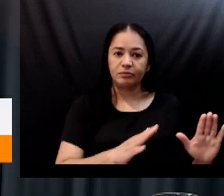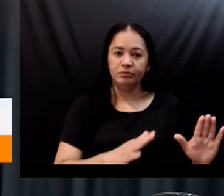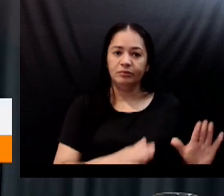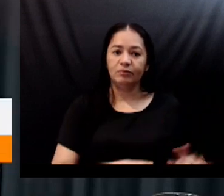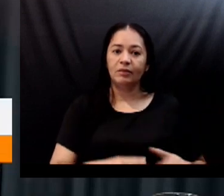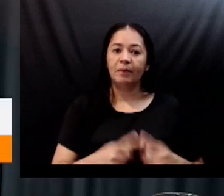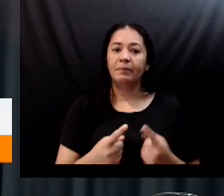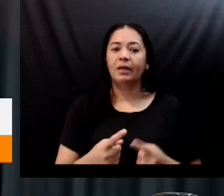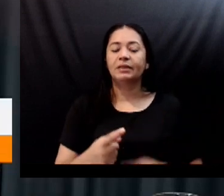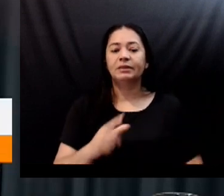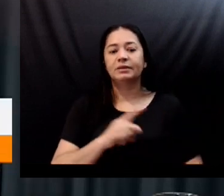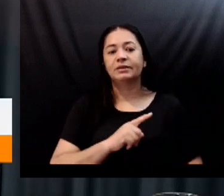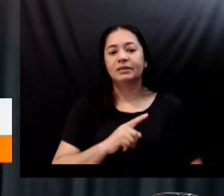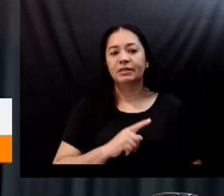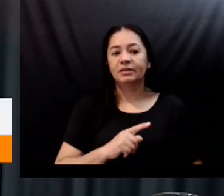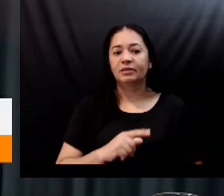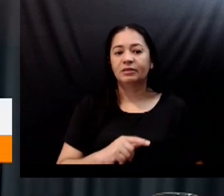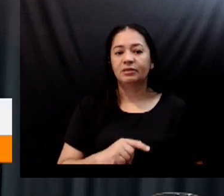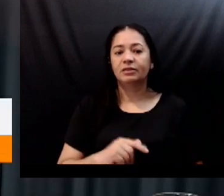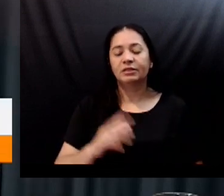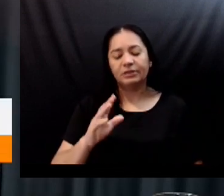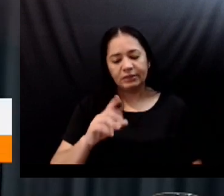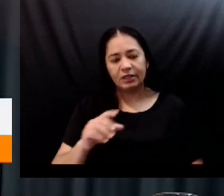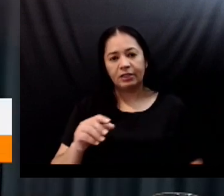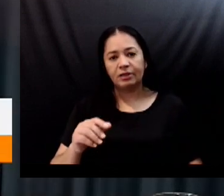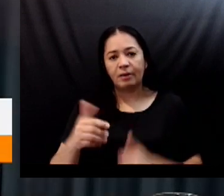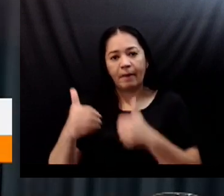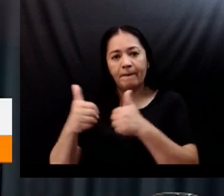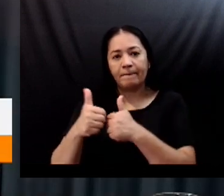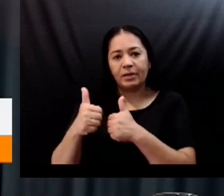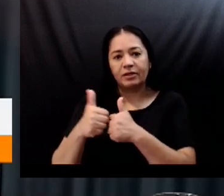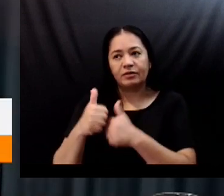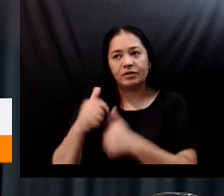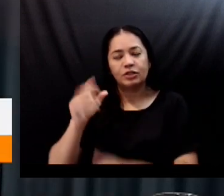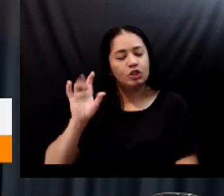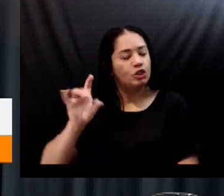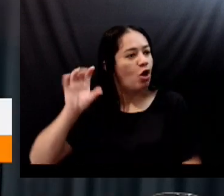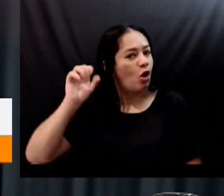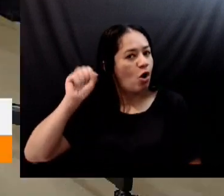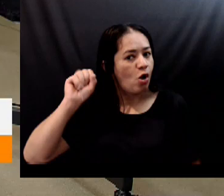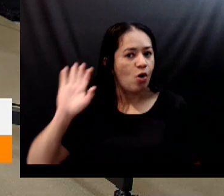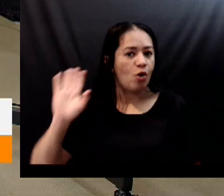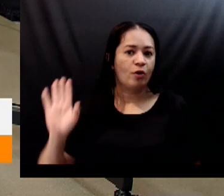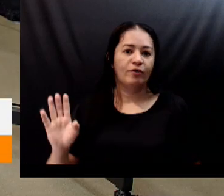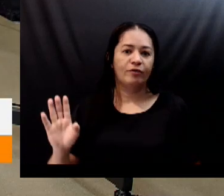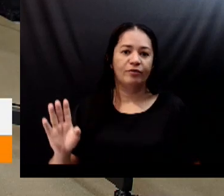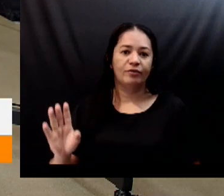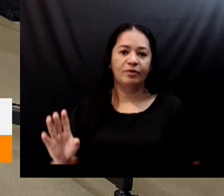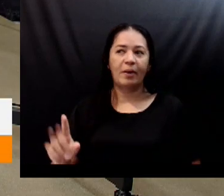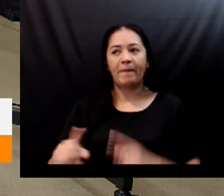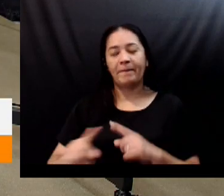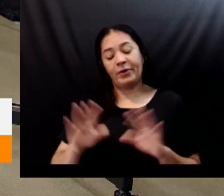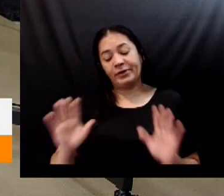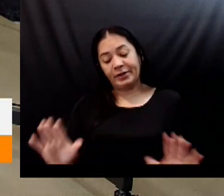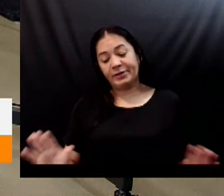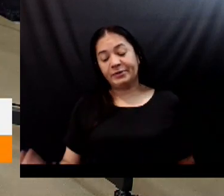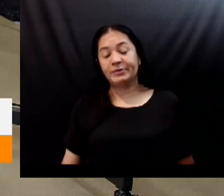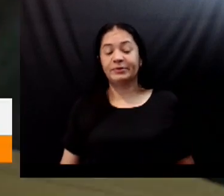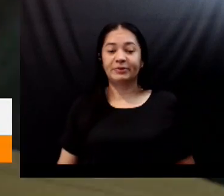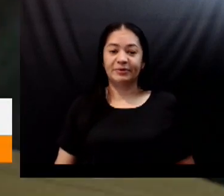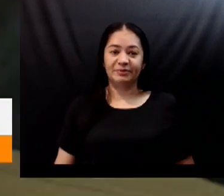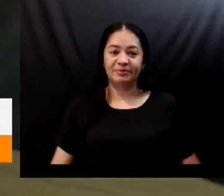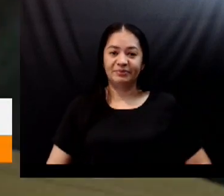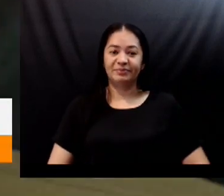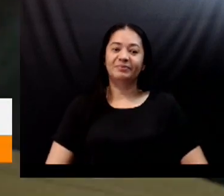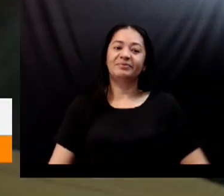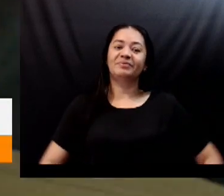despertador. Dá um jeito de deixar próximo para você ouvir o despertador, porque tem essa desculpa. Tem. E é uma desculpa, não é? O nosso Porque